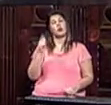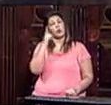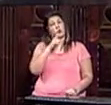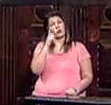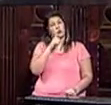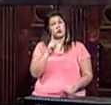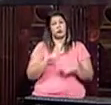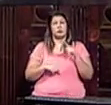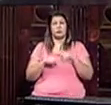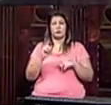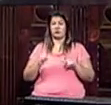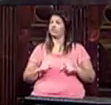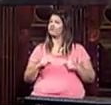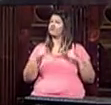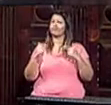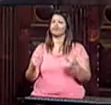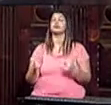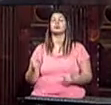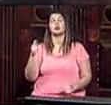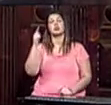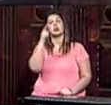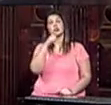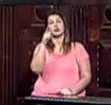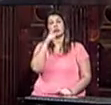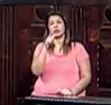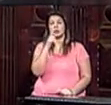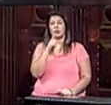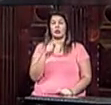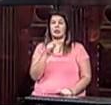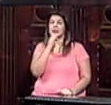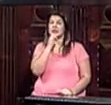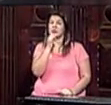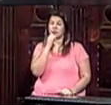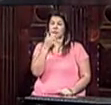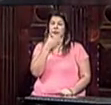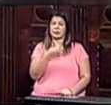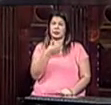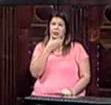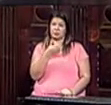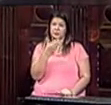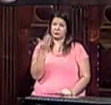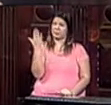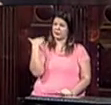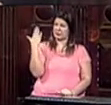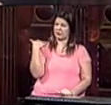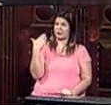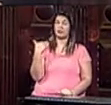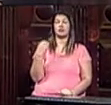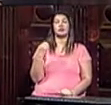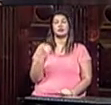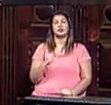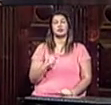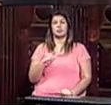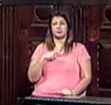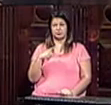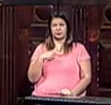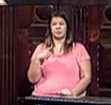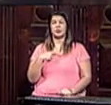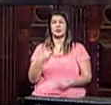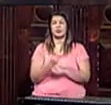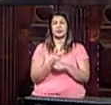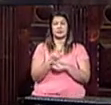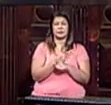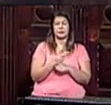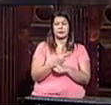produzindo ações preventivas, a exemplo do que aconteceu em dezembro do ano passado, seja na Operação